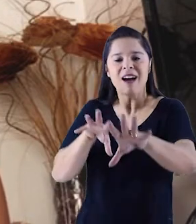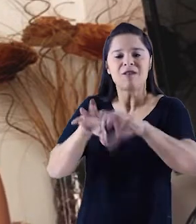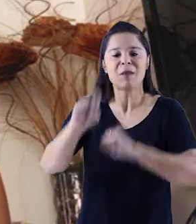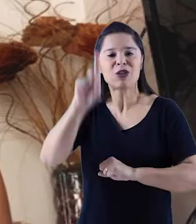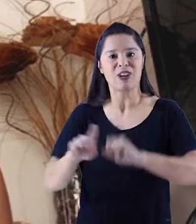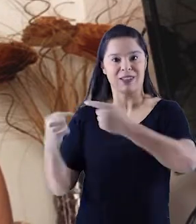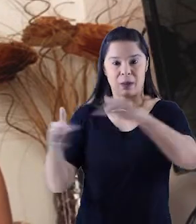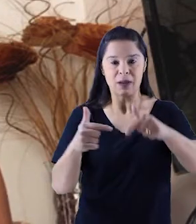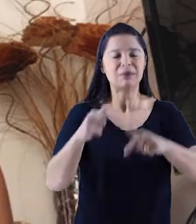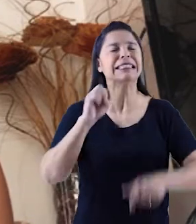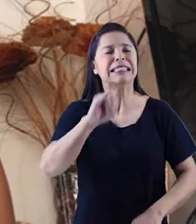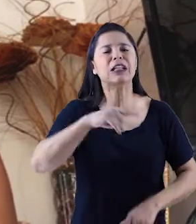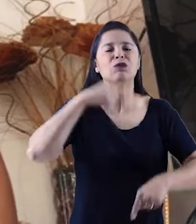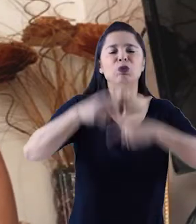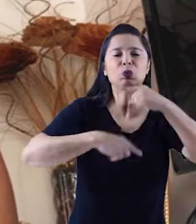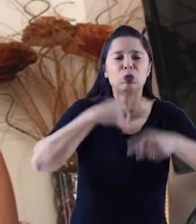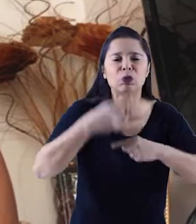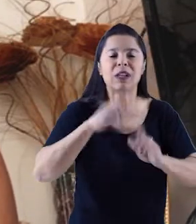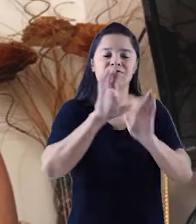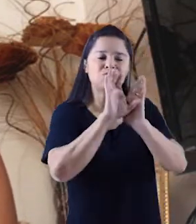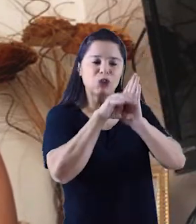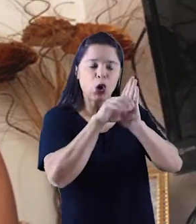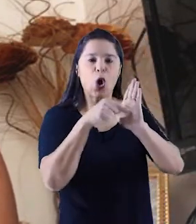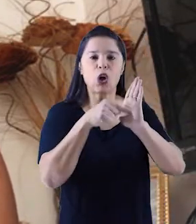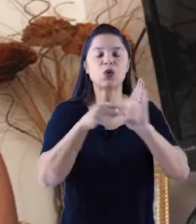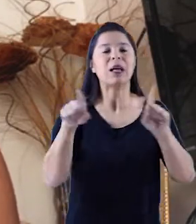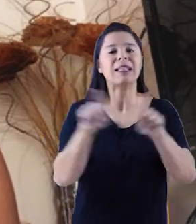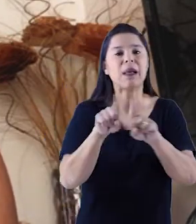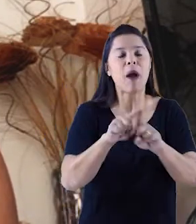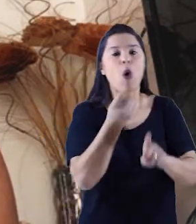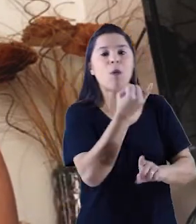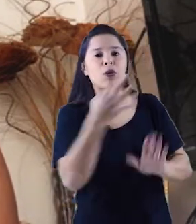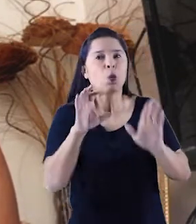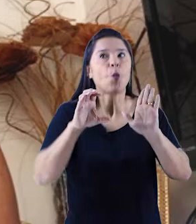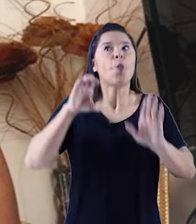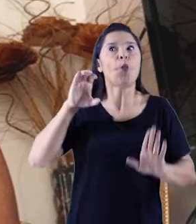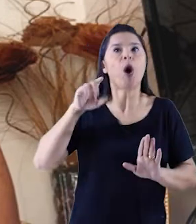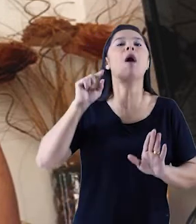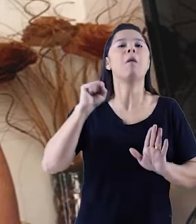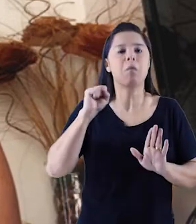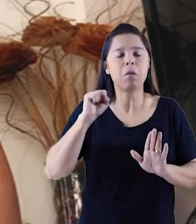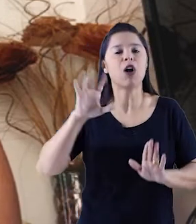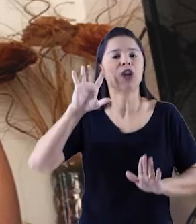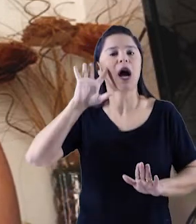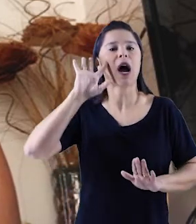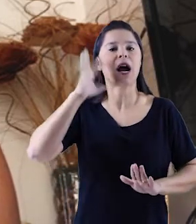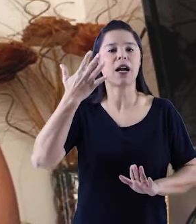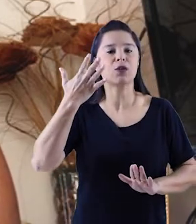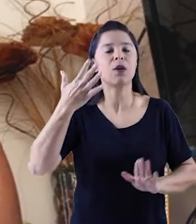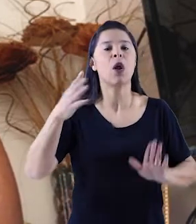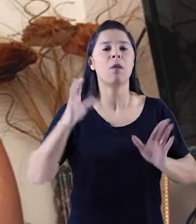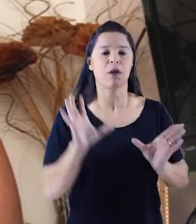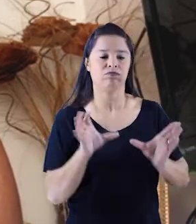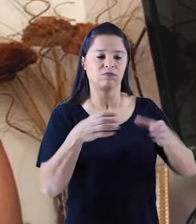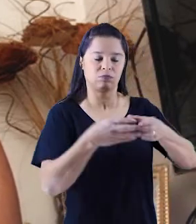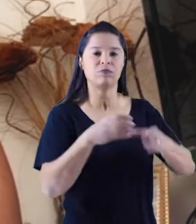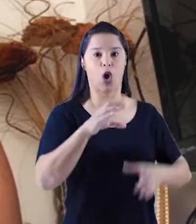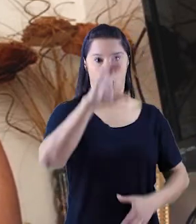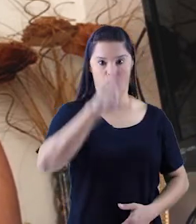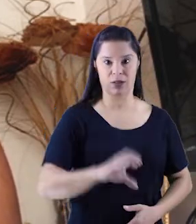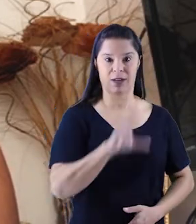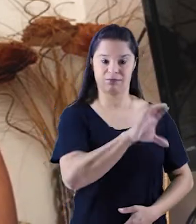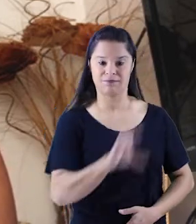Caso haja dúvidas na observância deste código e casos omissos, estes serão resolvidos pelos Conselhos Regionais